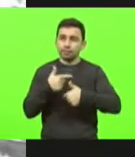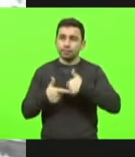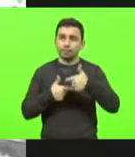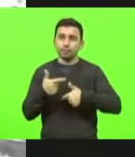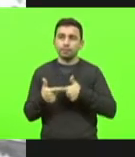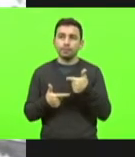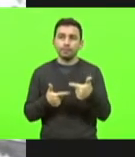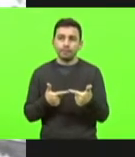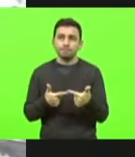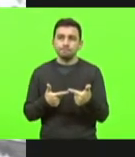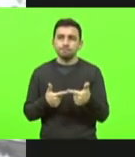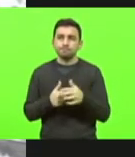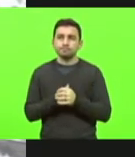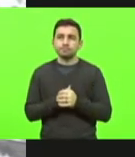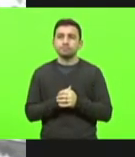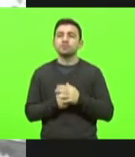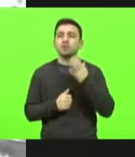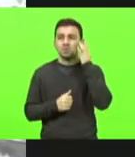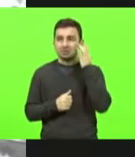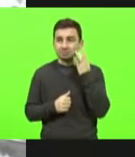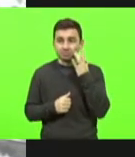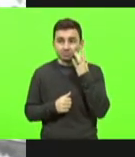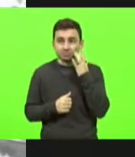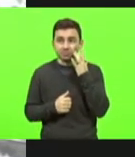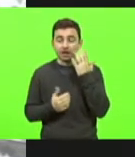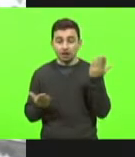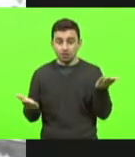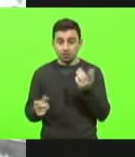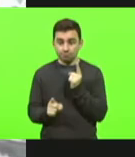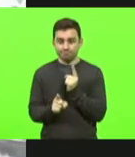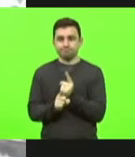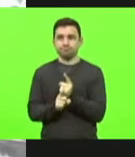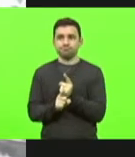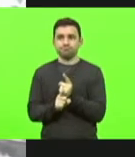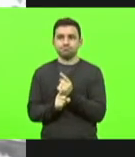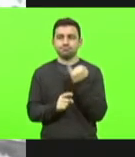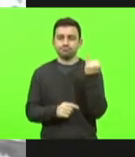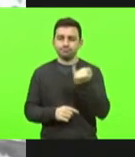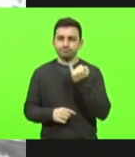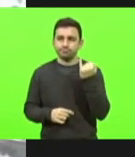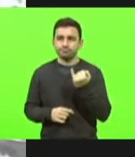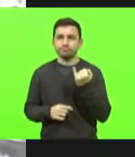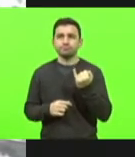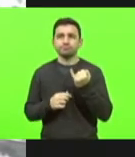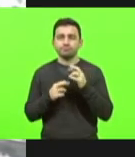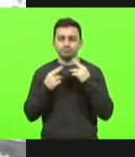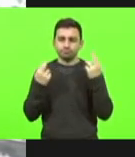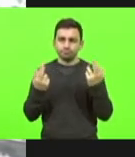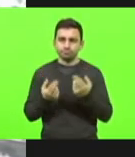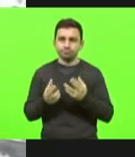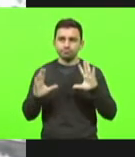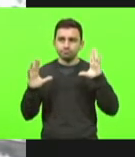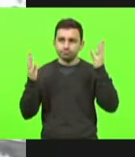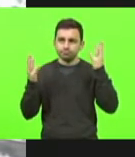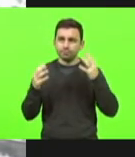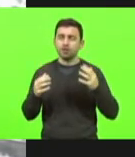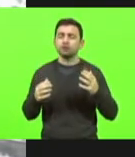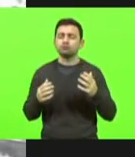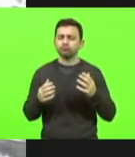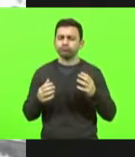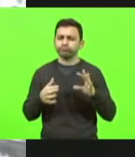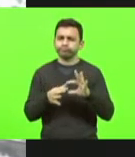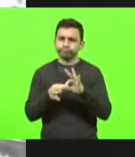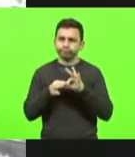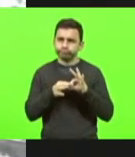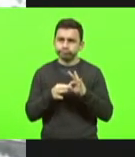que esse encontro proporciona isso, né, esse evento, de juntar essas duas pontas